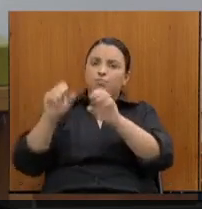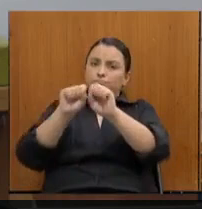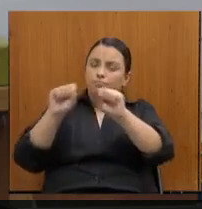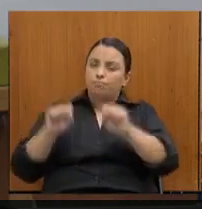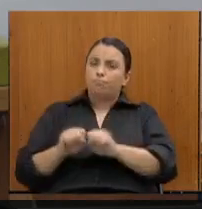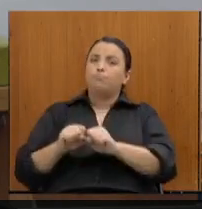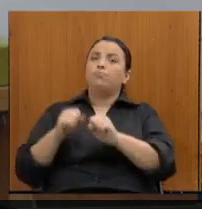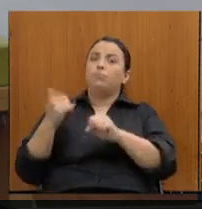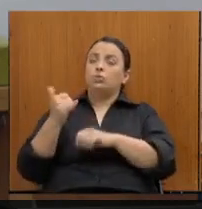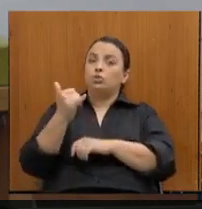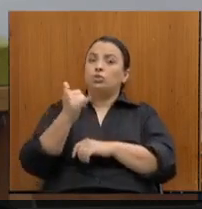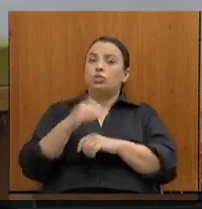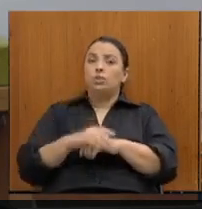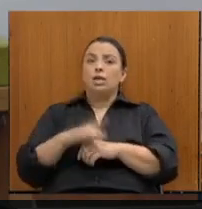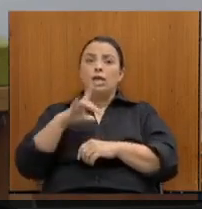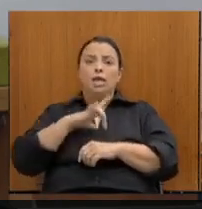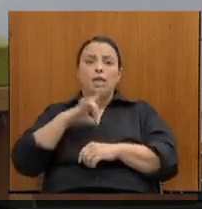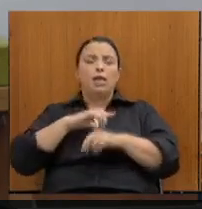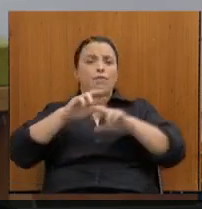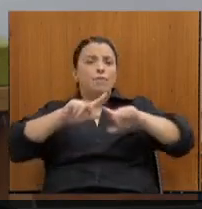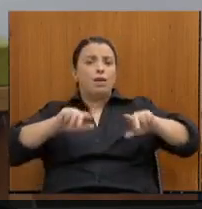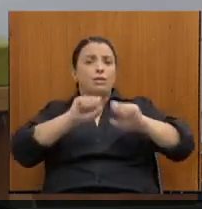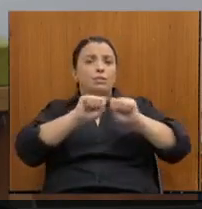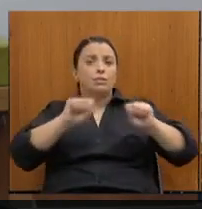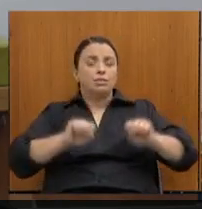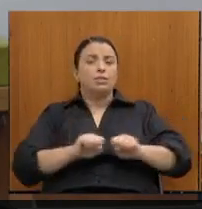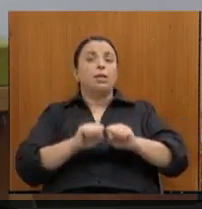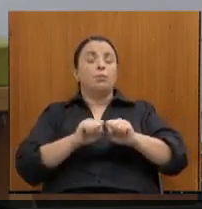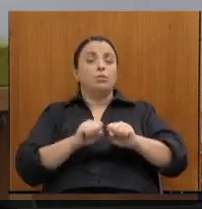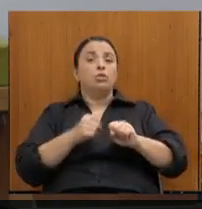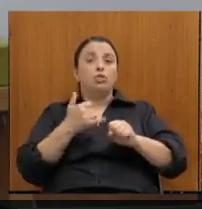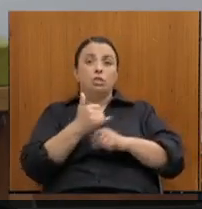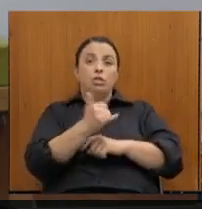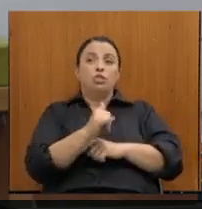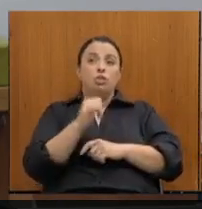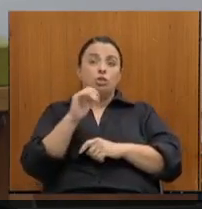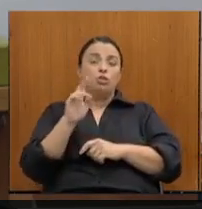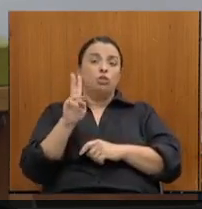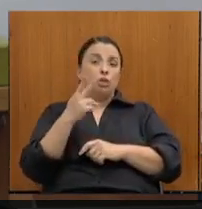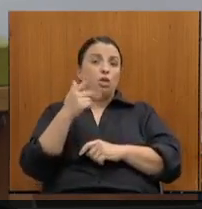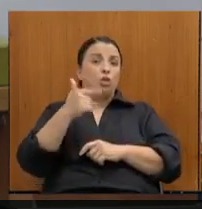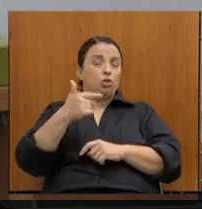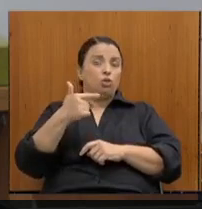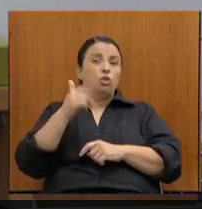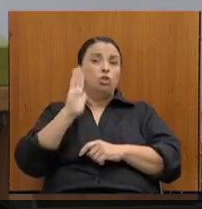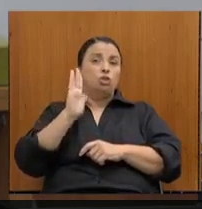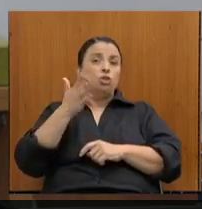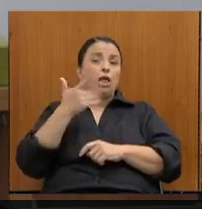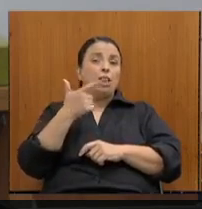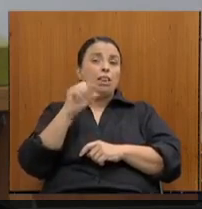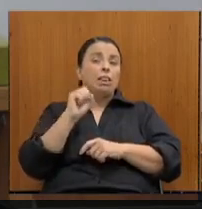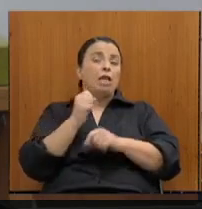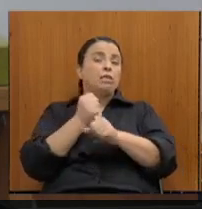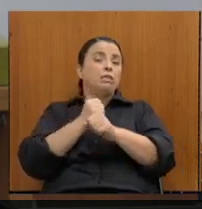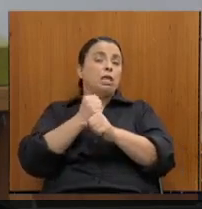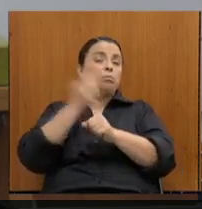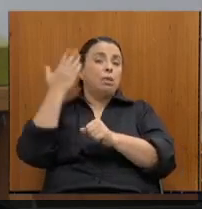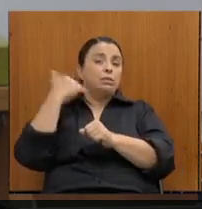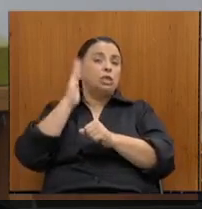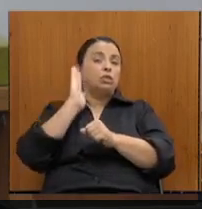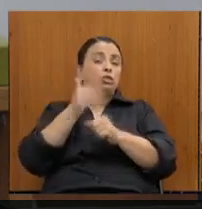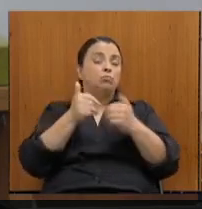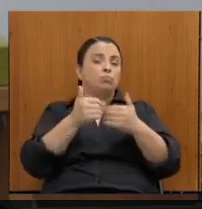hidrogénio estão sendo desenvolvido há mais de dez anos o próximo por favor e como fazer e como